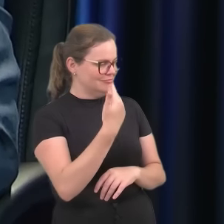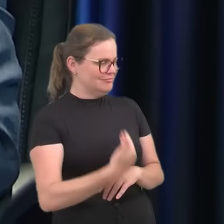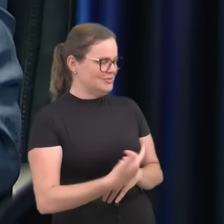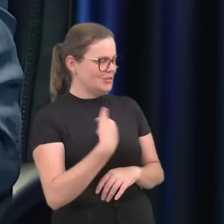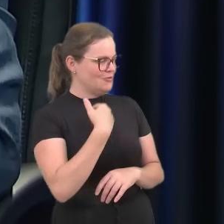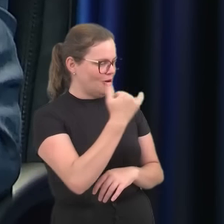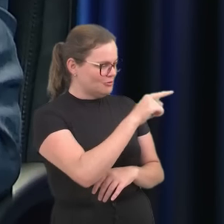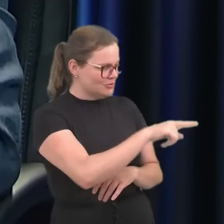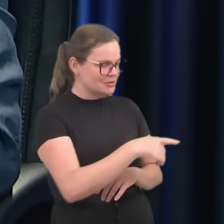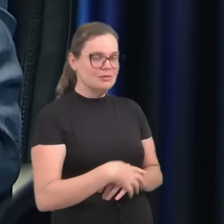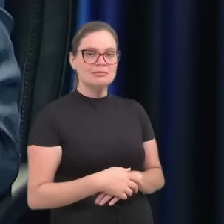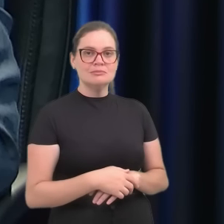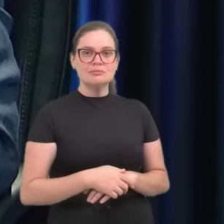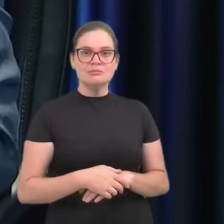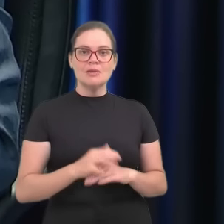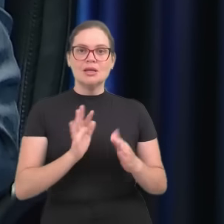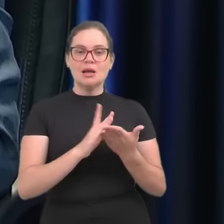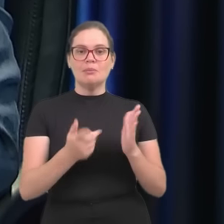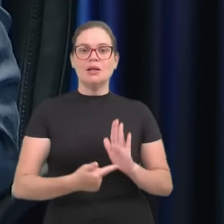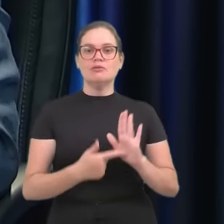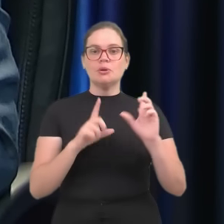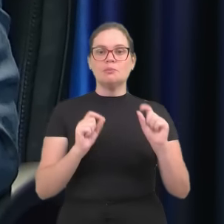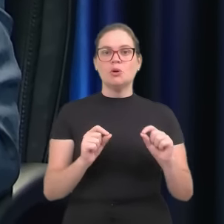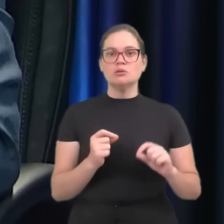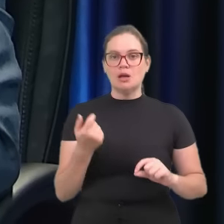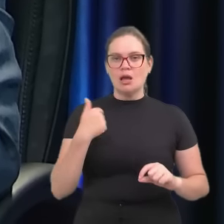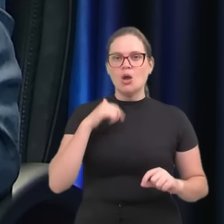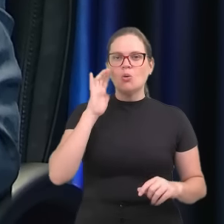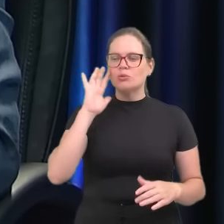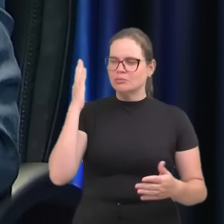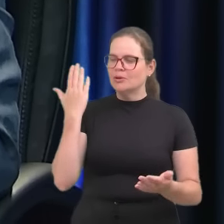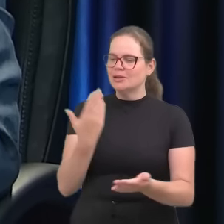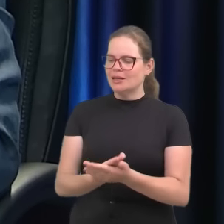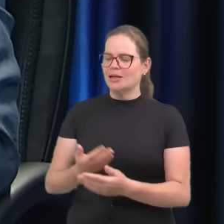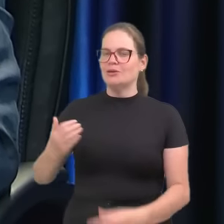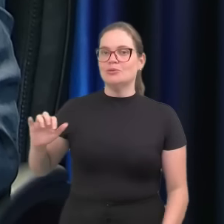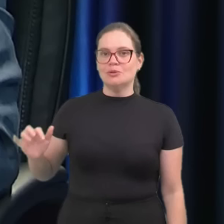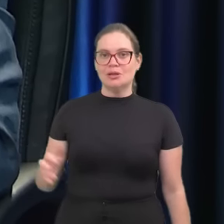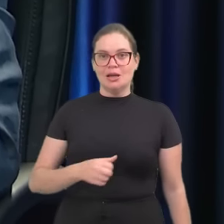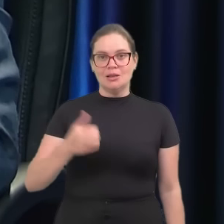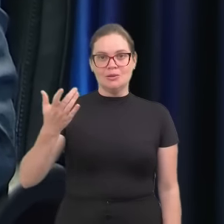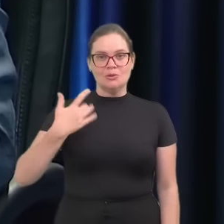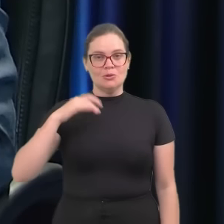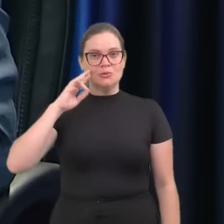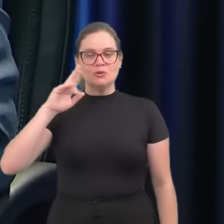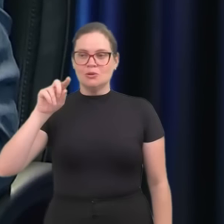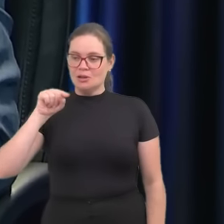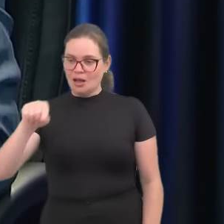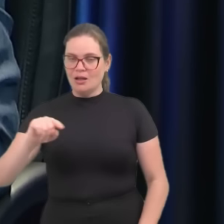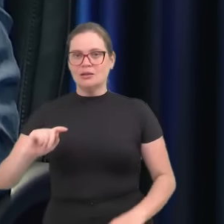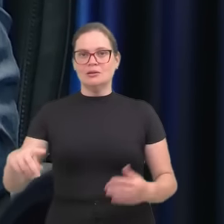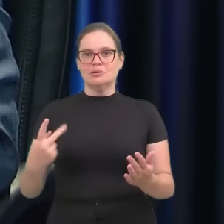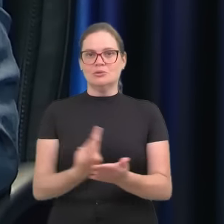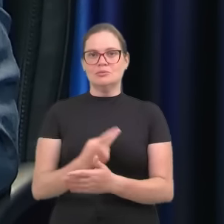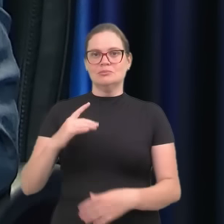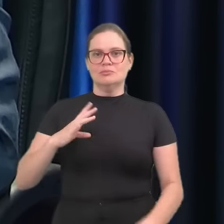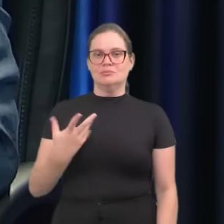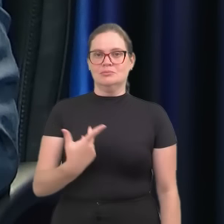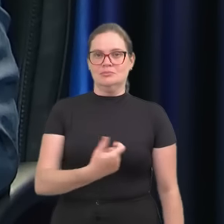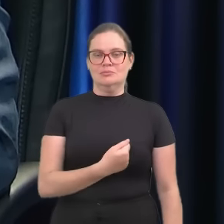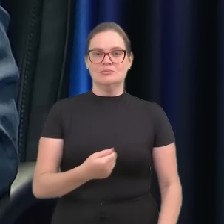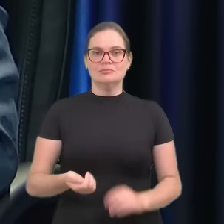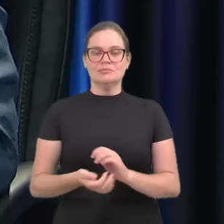o tens visto, e é aquele que fala contigo. E a palavra de Deus diz que ele disse assim, creio, Senhor, e o